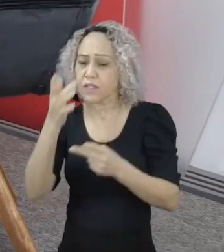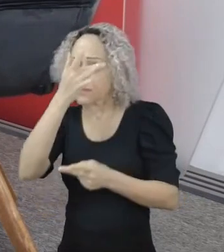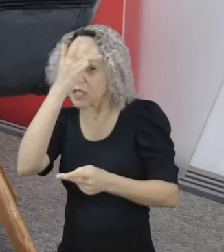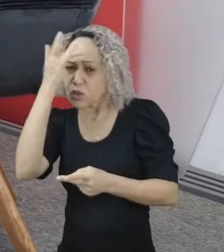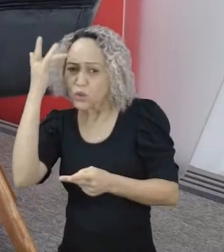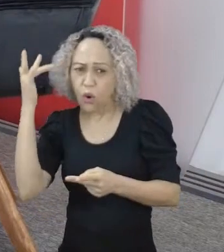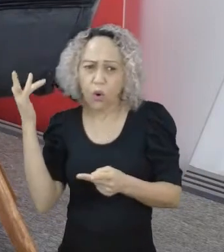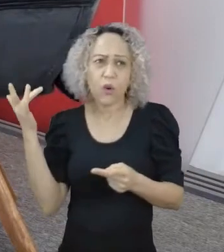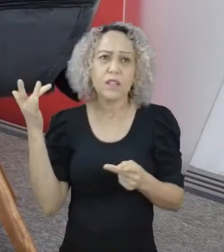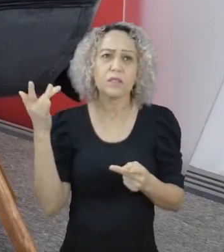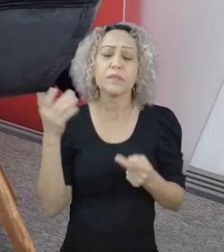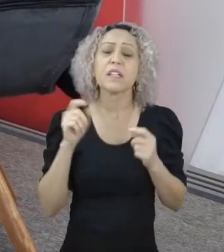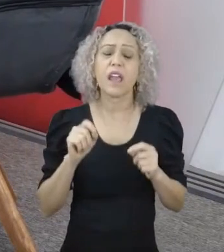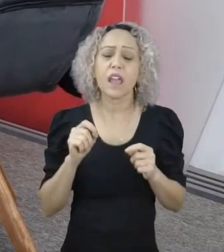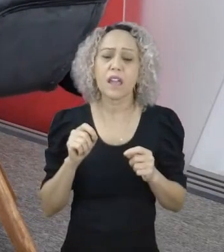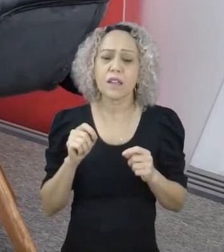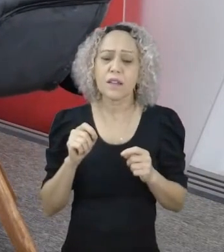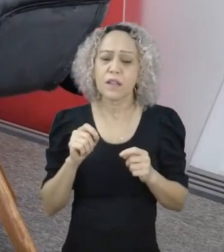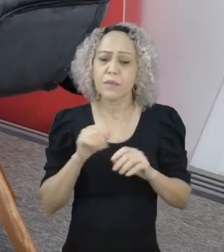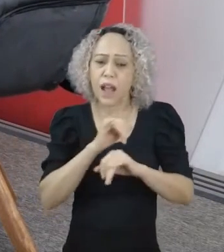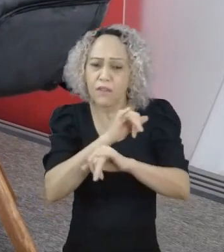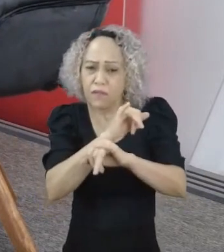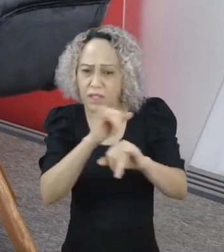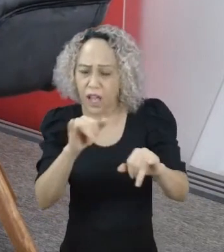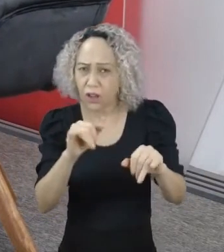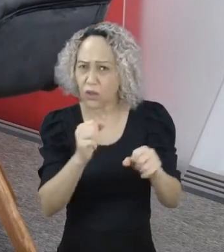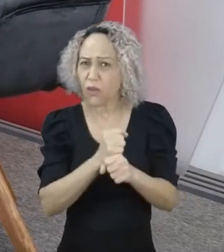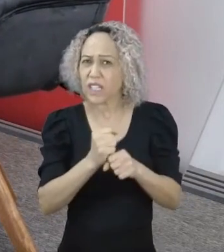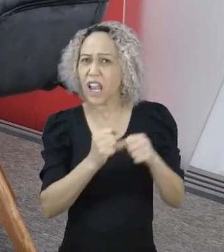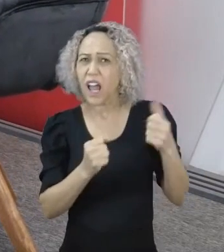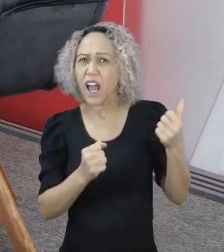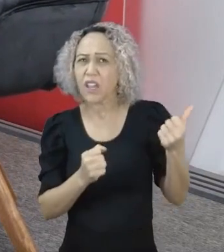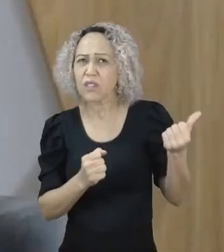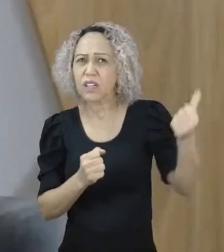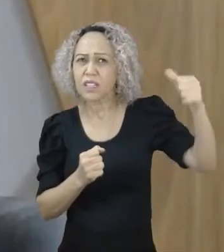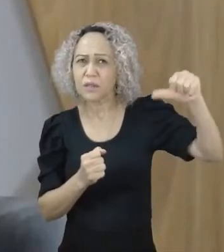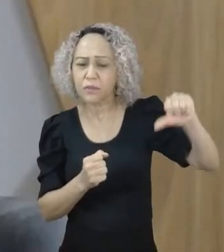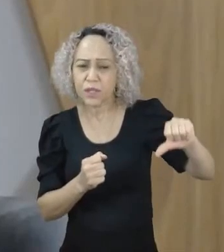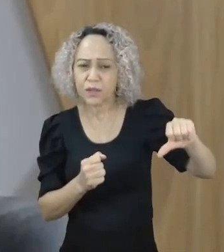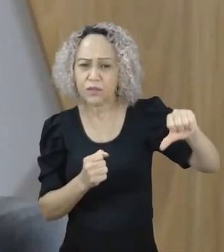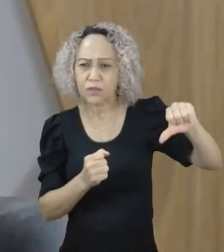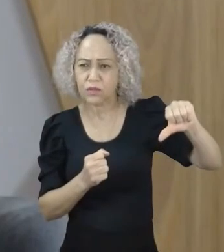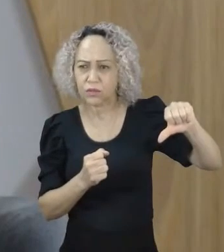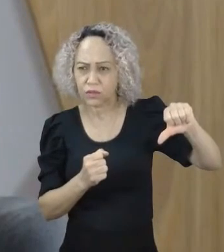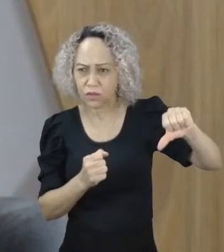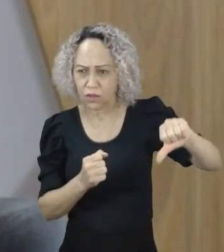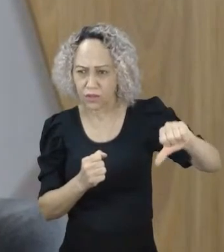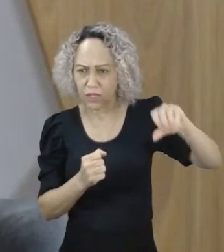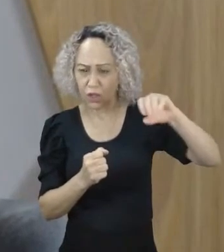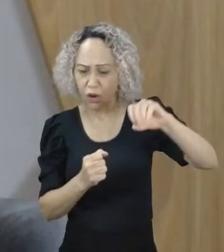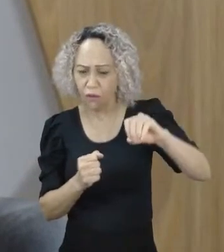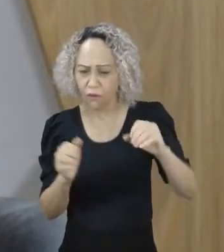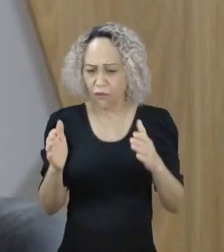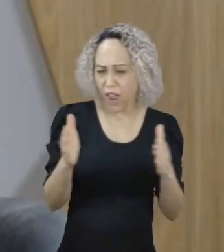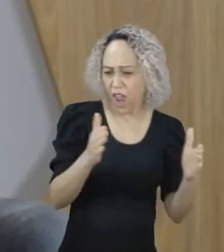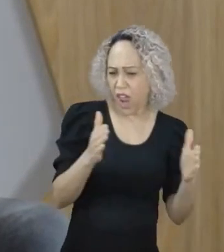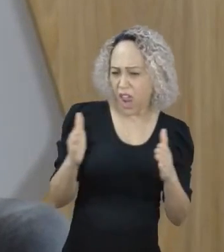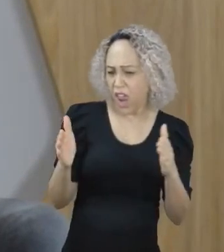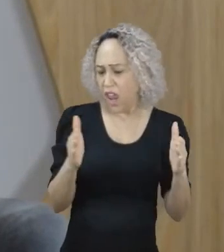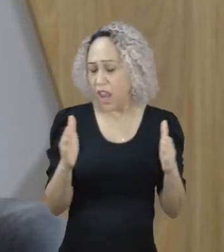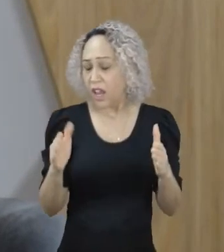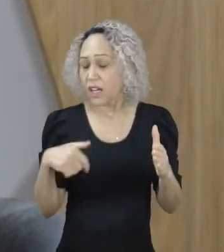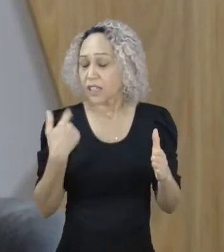várias doenças, né? Exatamente, estou falando dos anos 90. Isso. Nós conquistamos uma credibilidade, nós conquistamos a